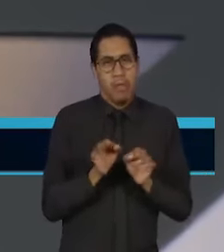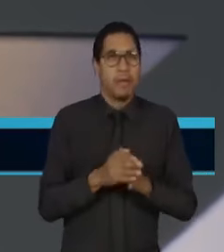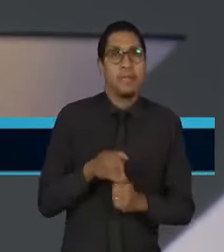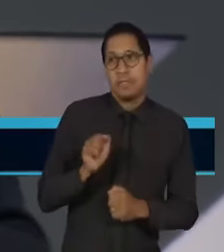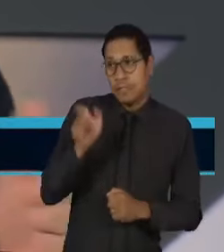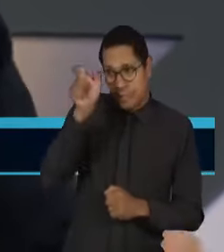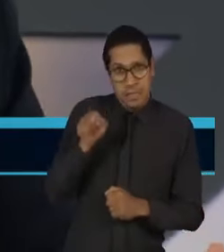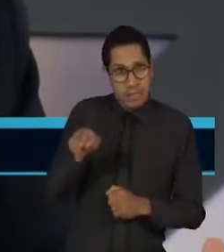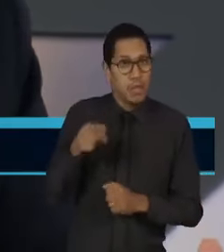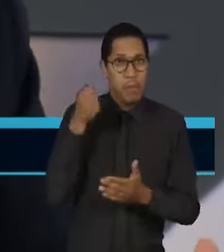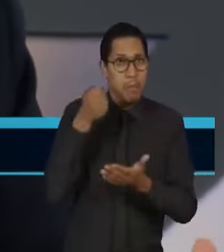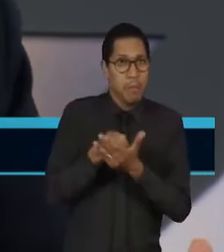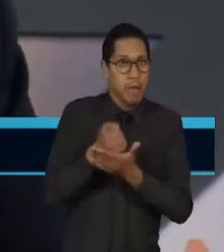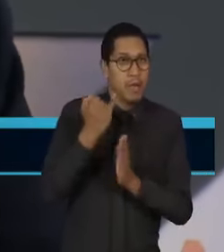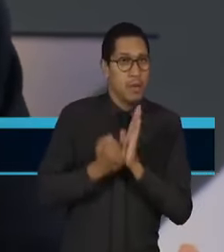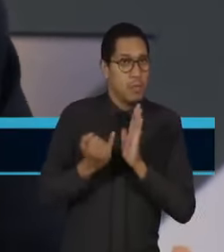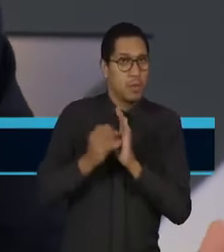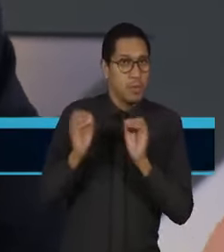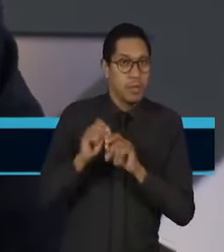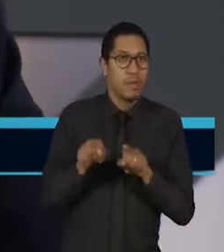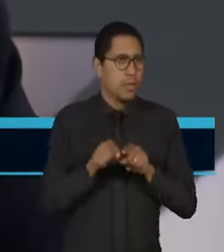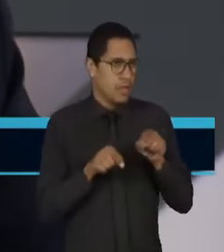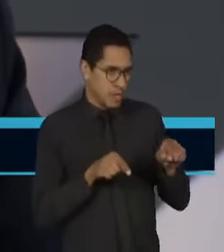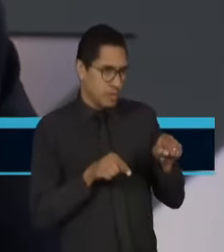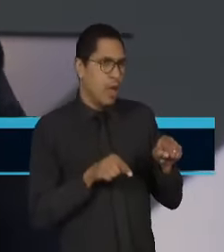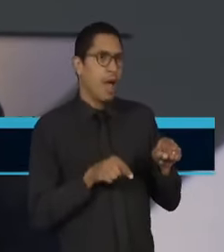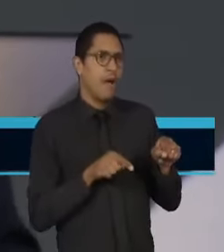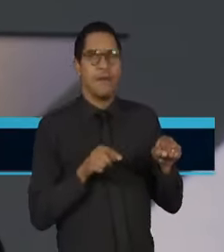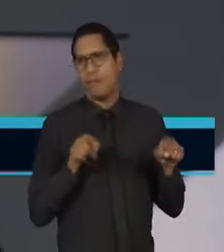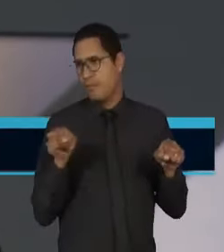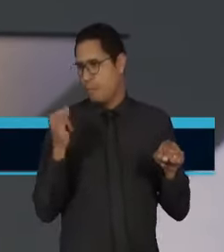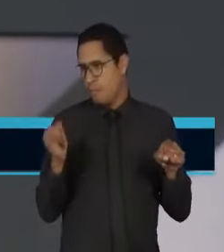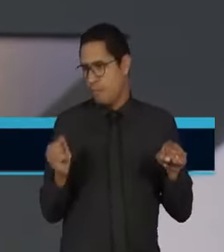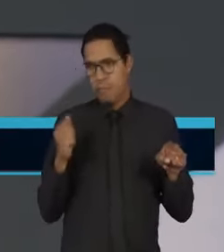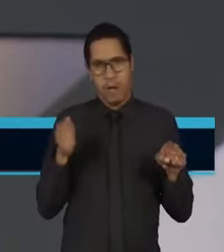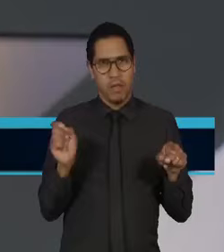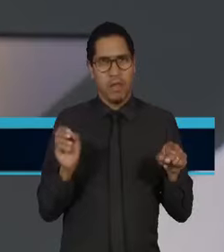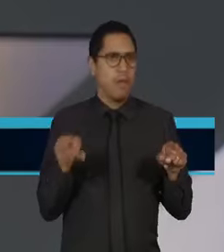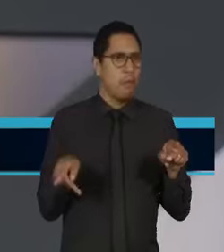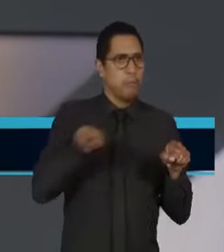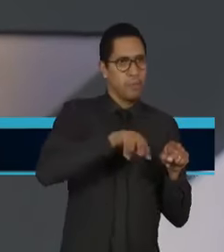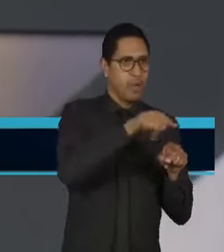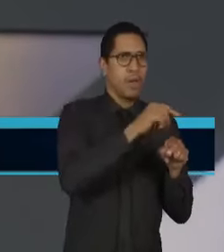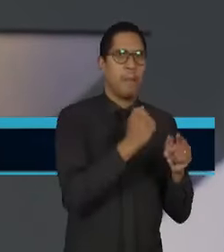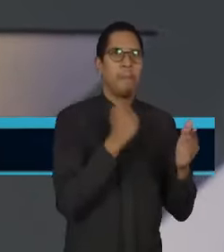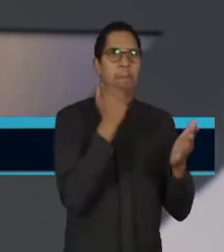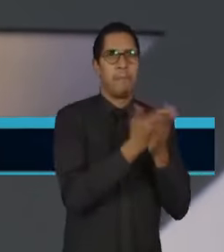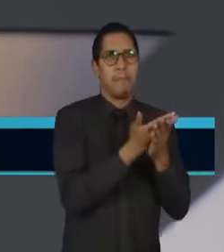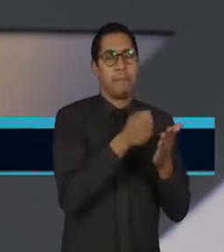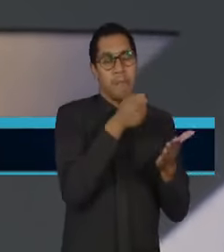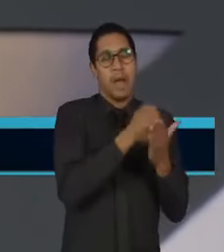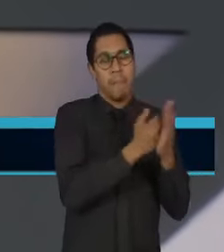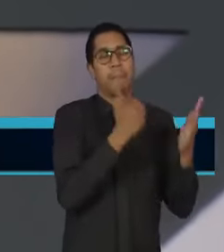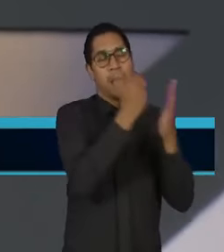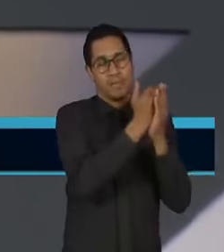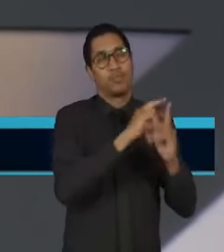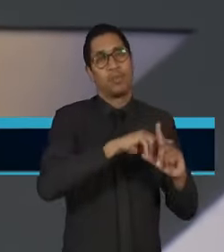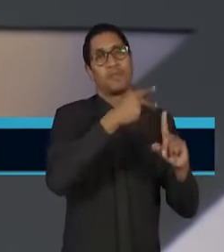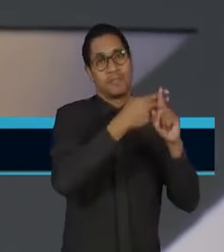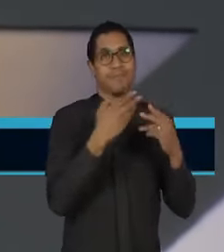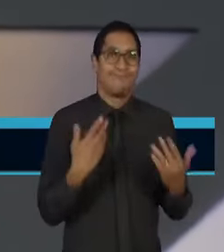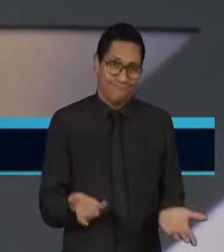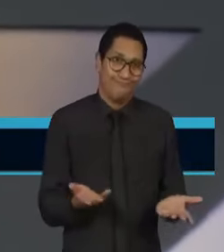que vai acontecer? O outro, que não é tão poderoso, vai pagar mais, porque a conta pública continua existindo. Então, é isso que nós